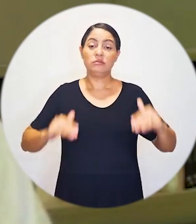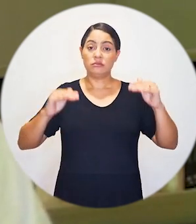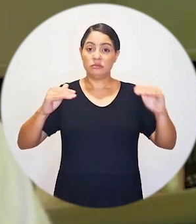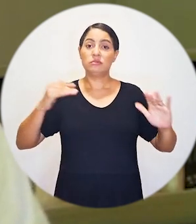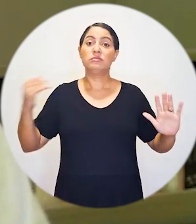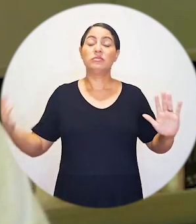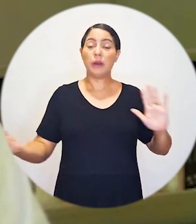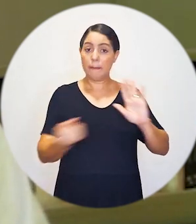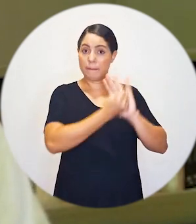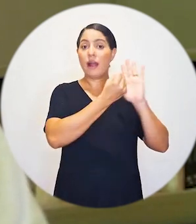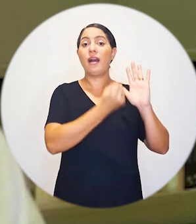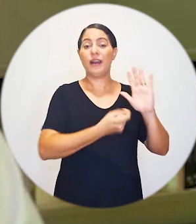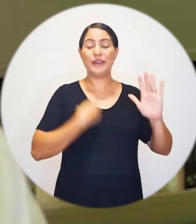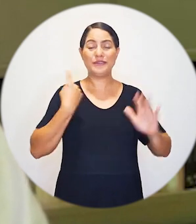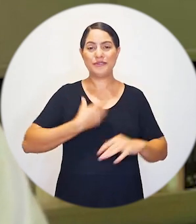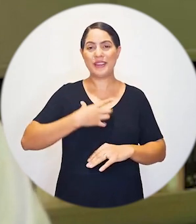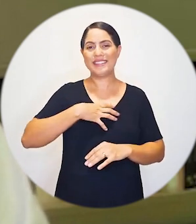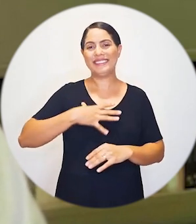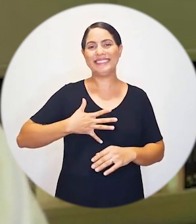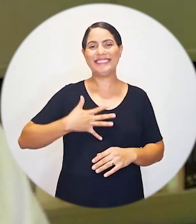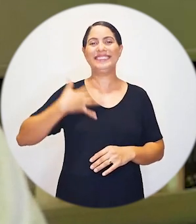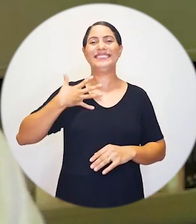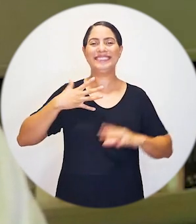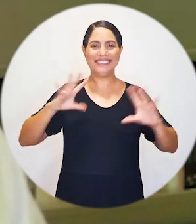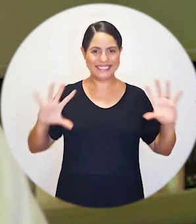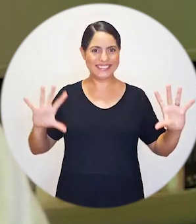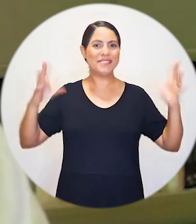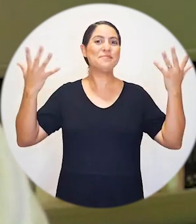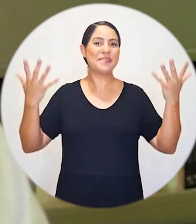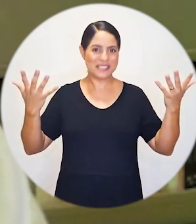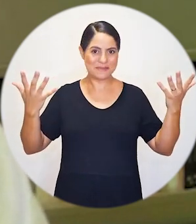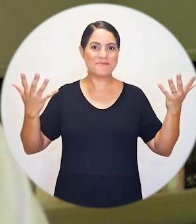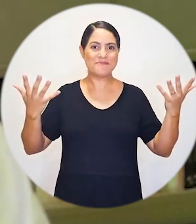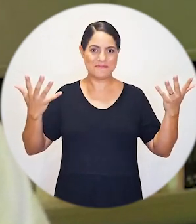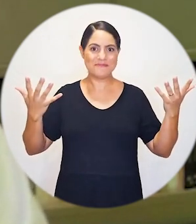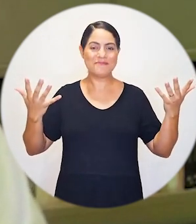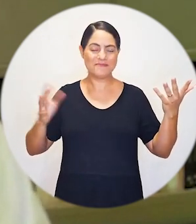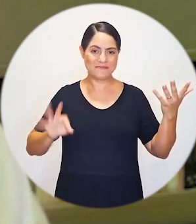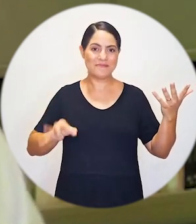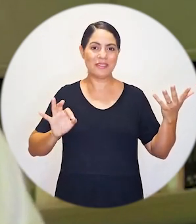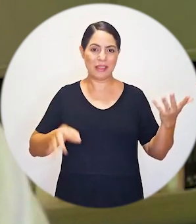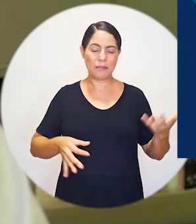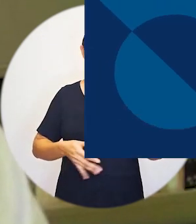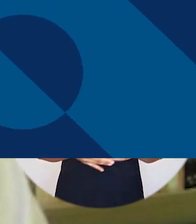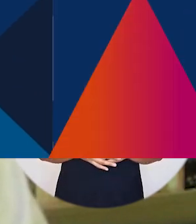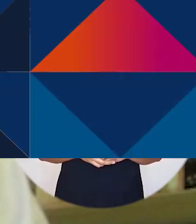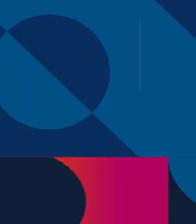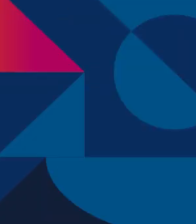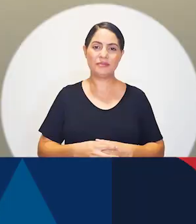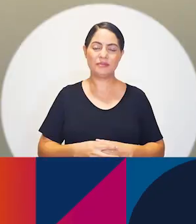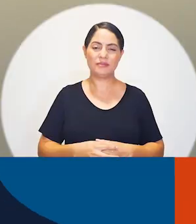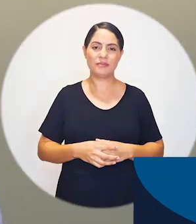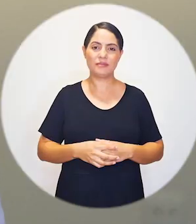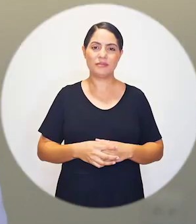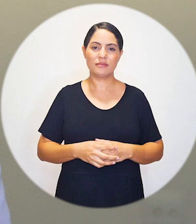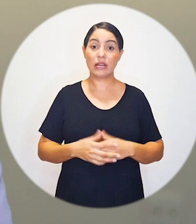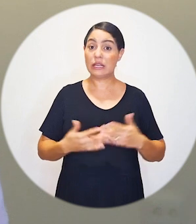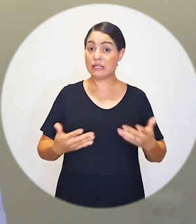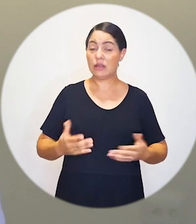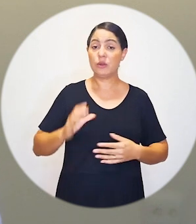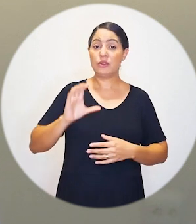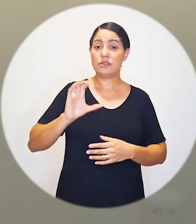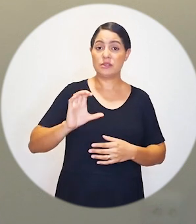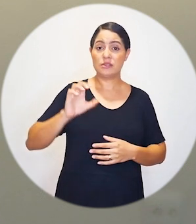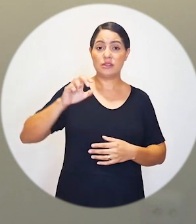momento histórico que é motivo de orgulho e de celebração para toda a advocacia brasileira. O Conselho